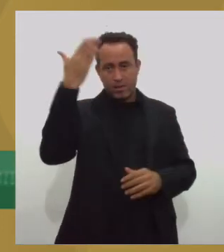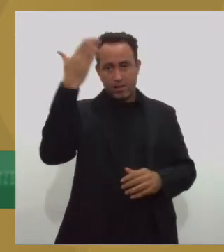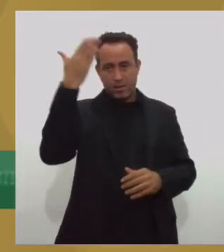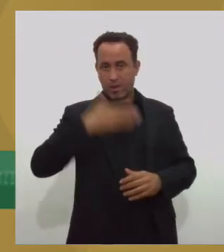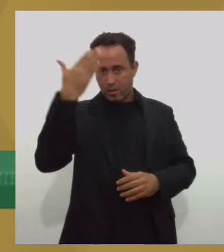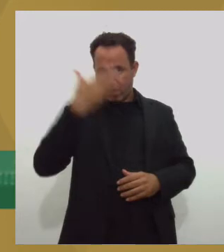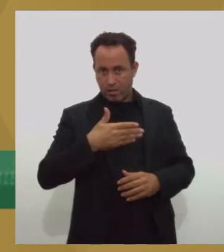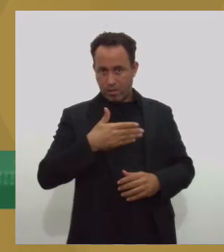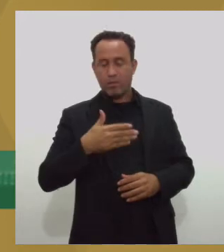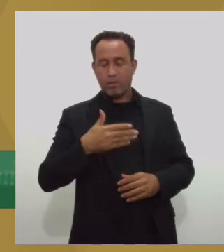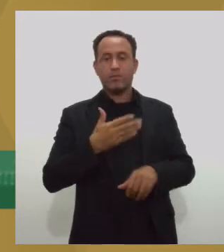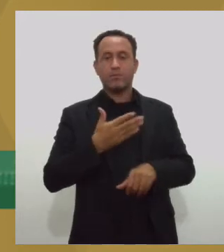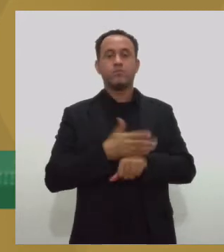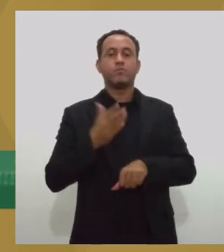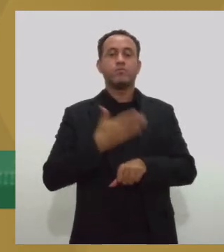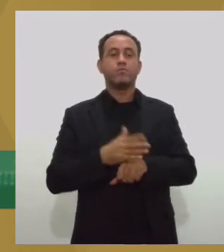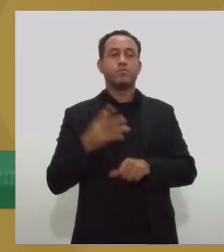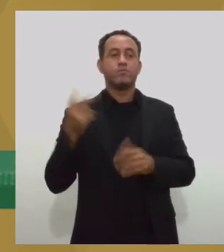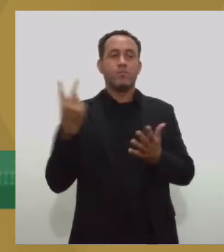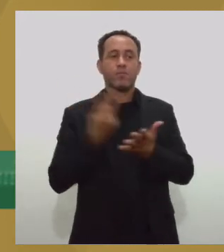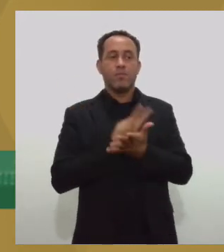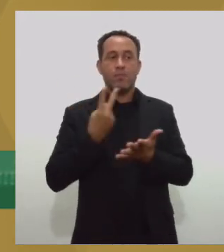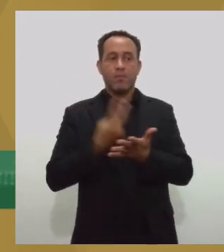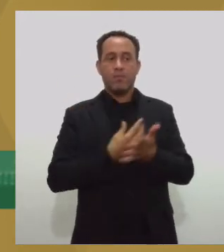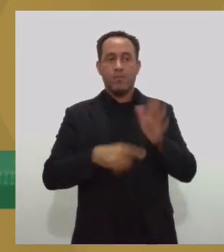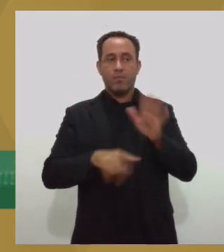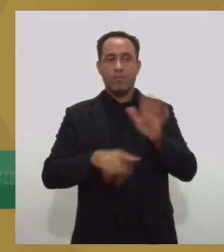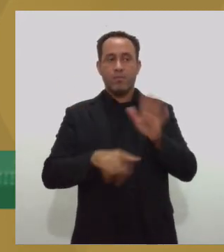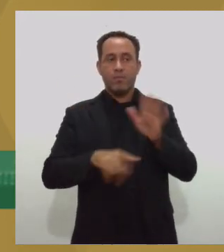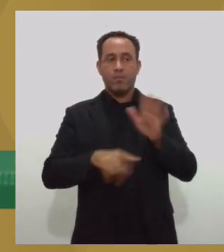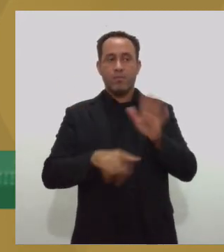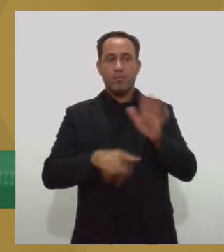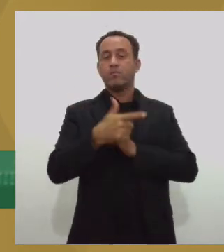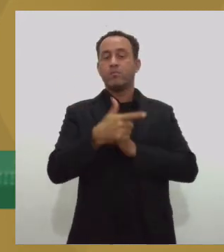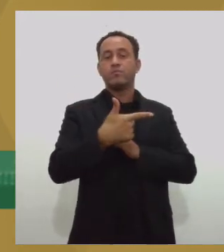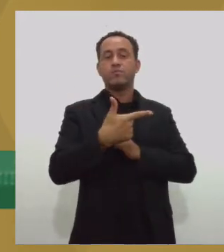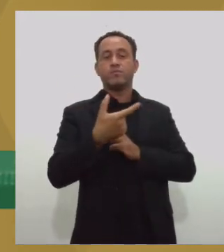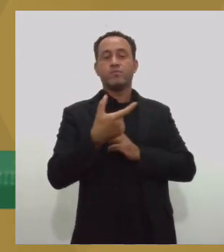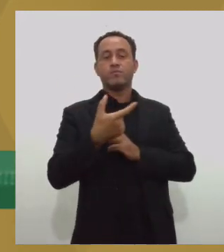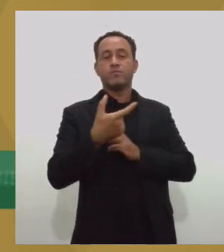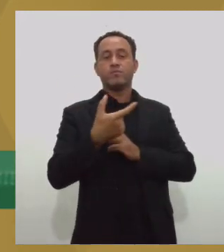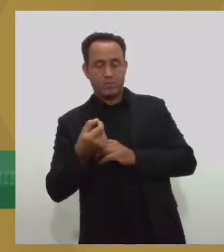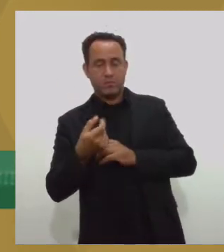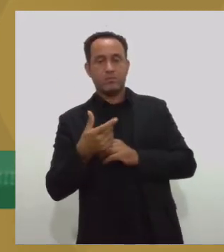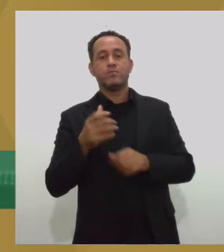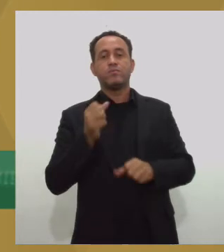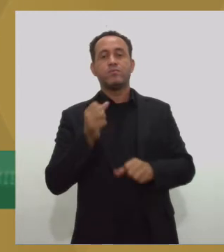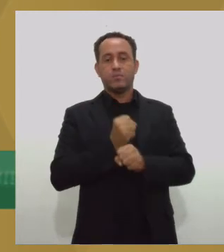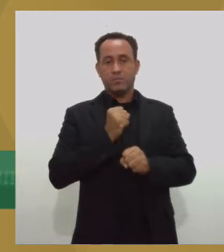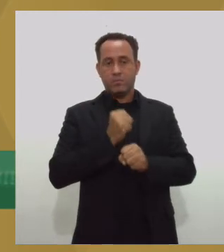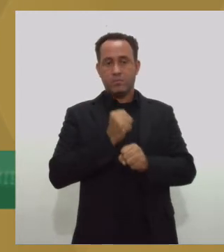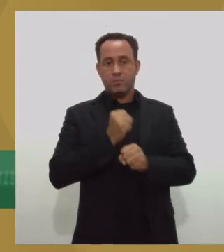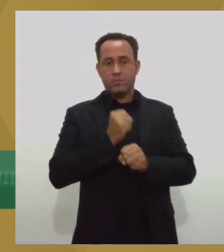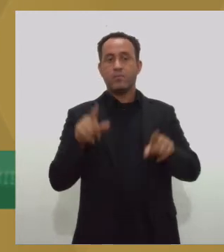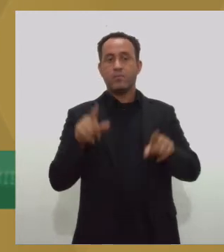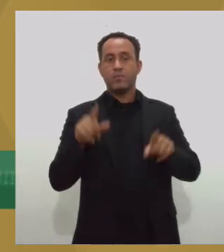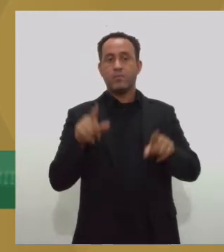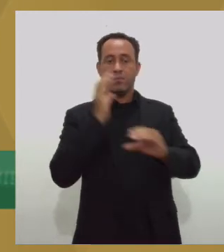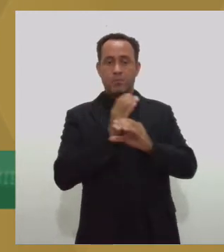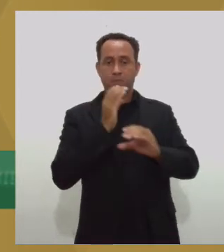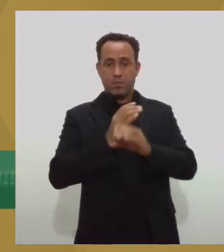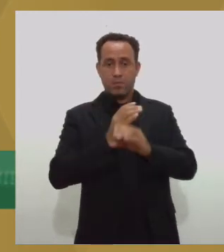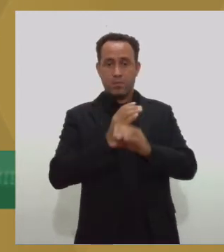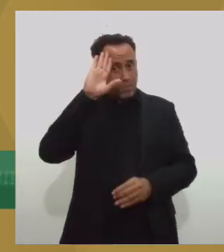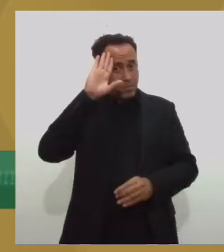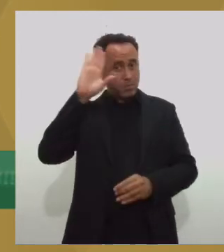indícios da prática do ato de improbidade, sob pena de litigância de má-fé. e determina o bloqueio